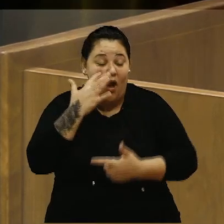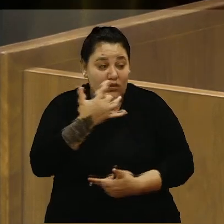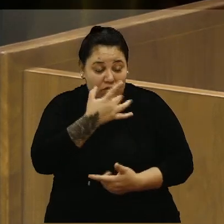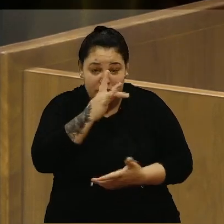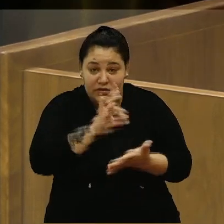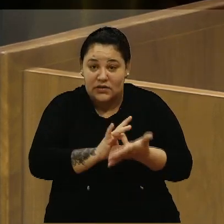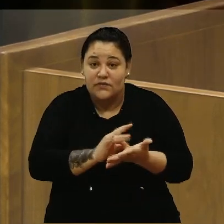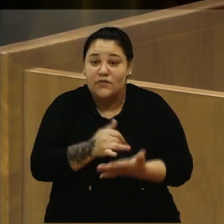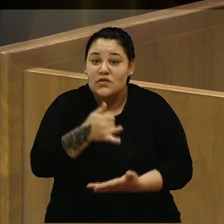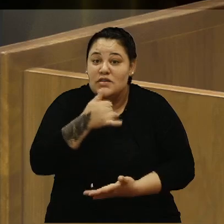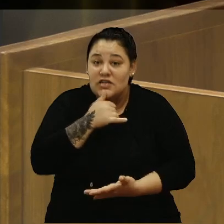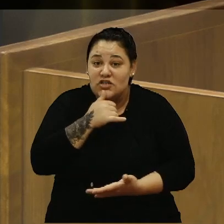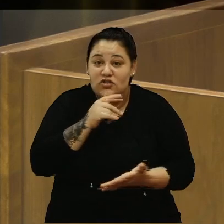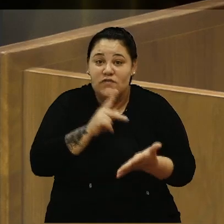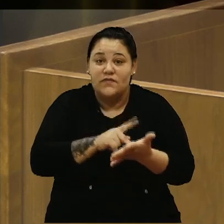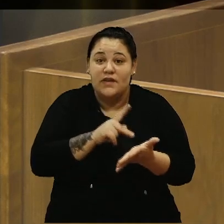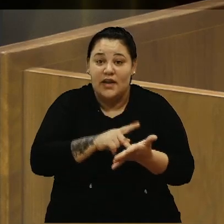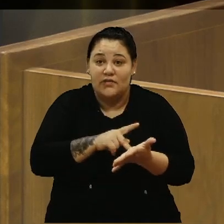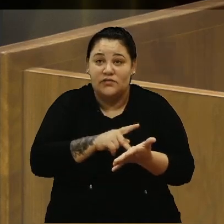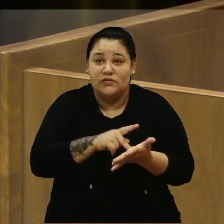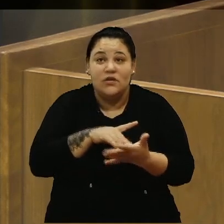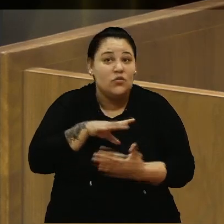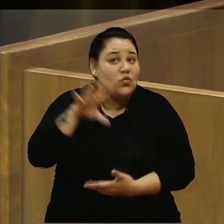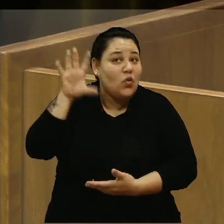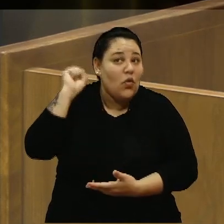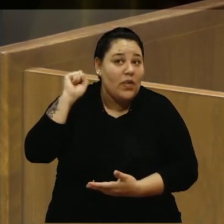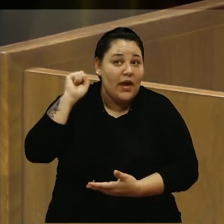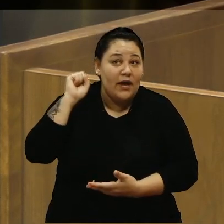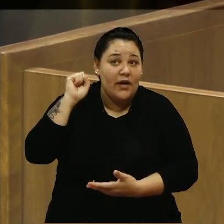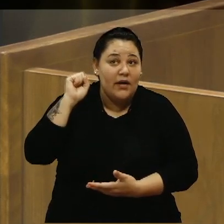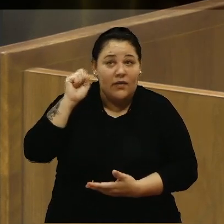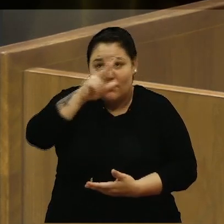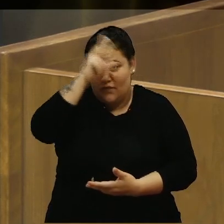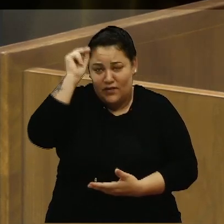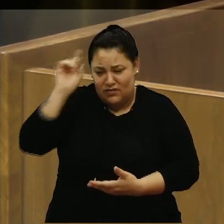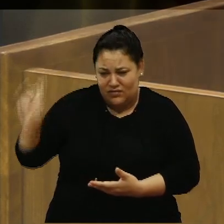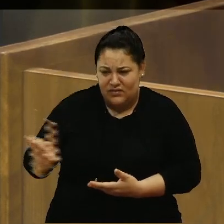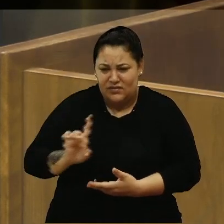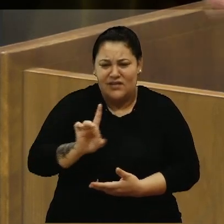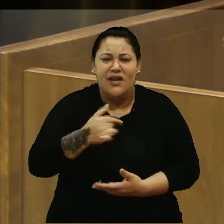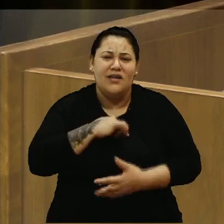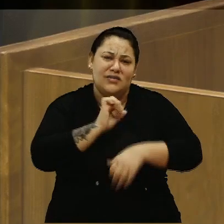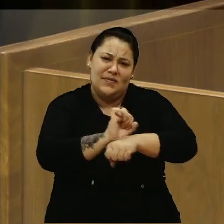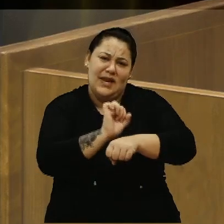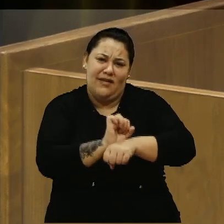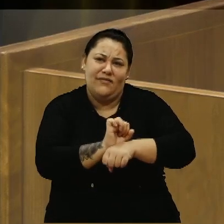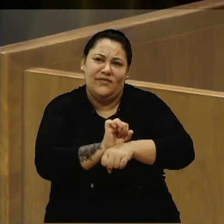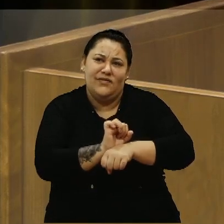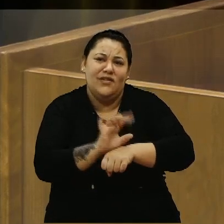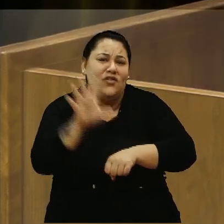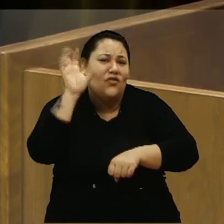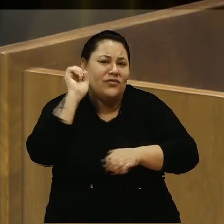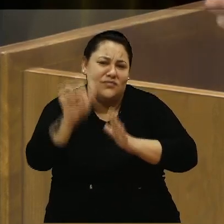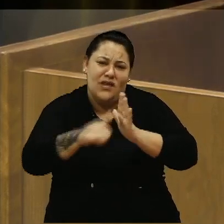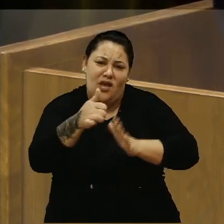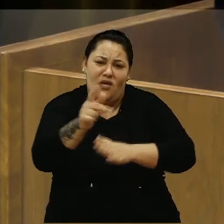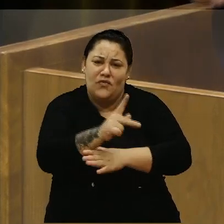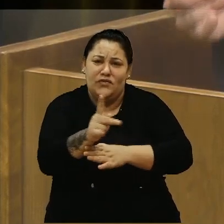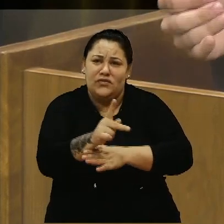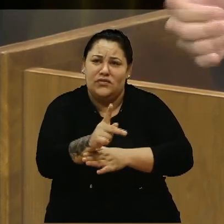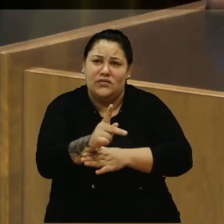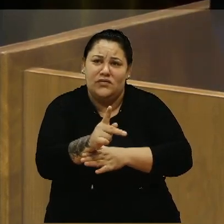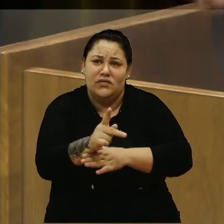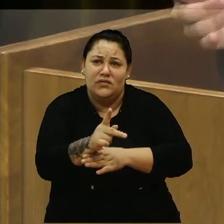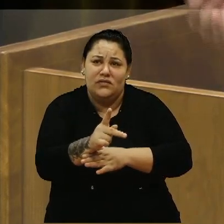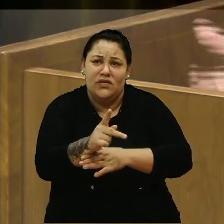eu ouço nosso prefeito vindo aqui, esperava mais do prefeito, que ouvisse mais os professores. Veio e focou a